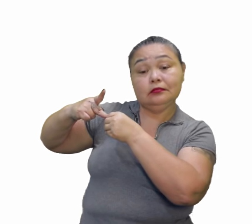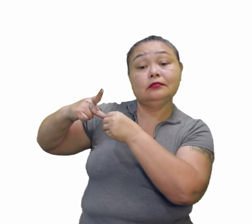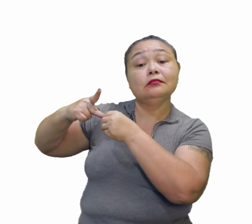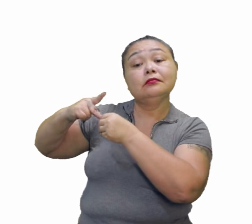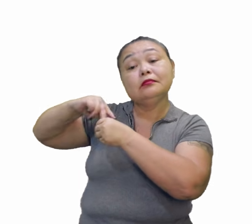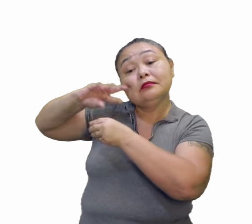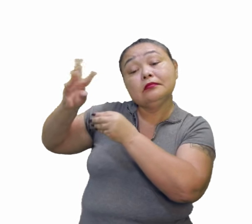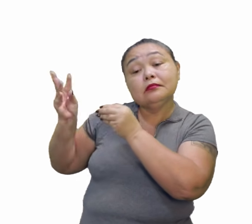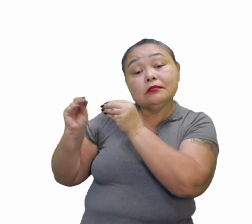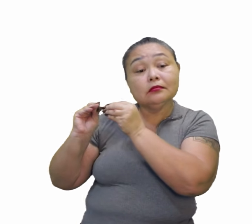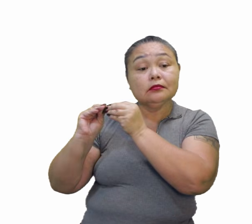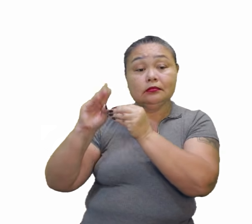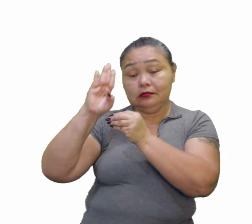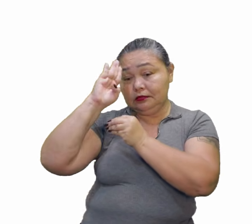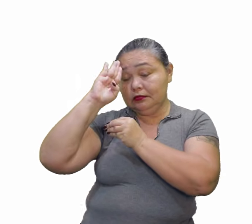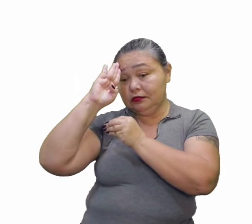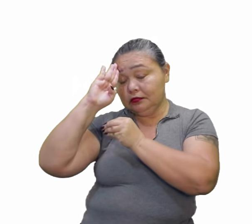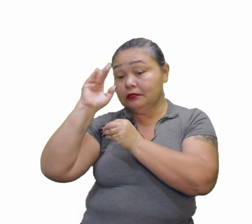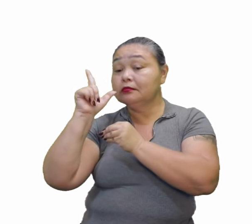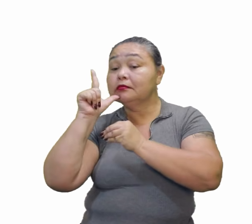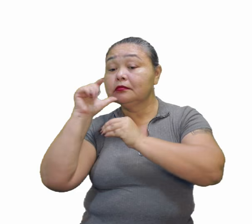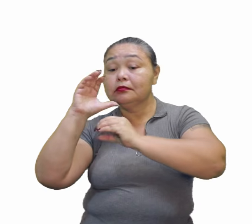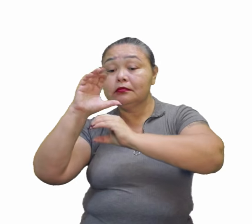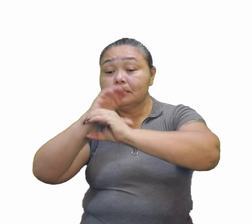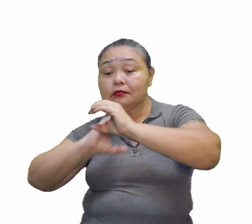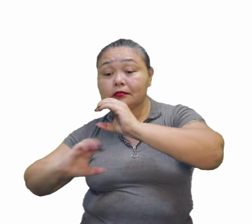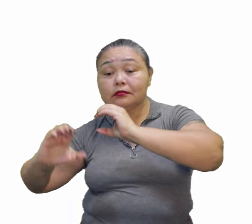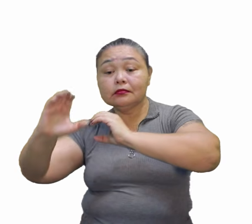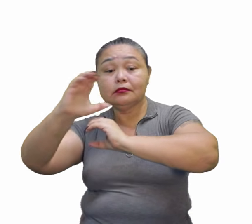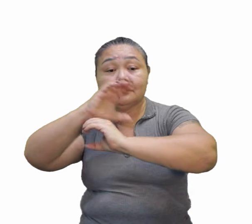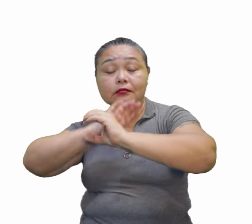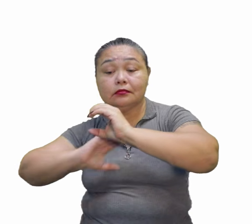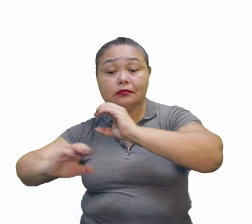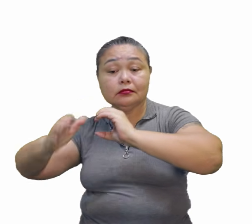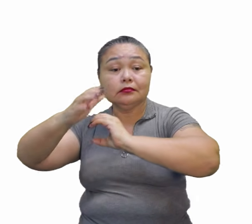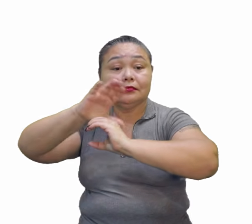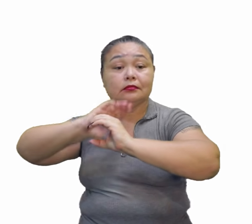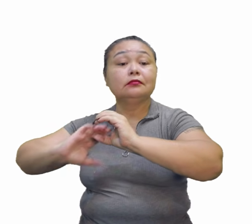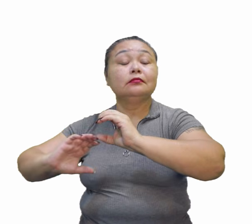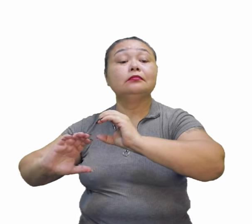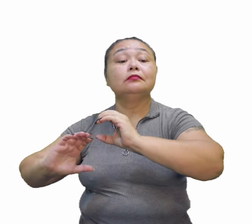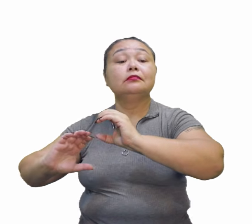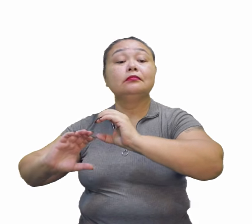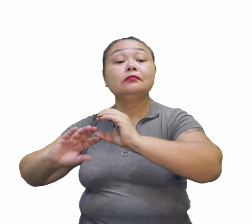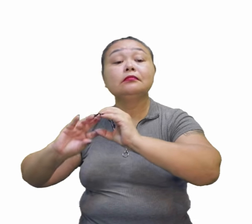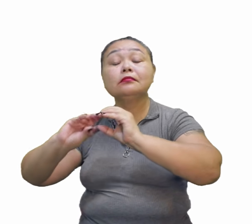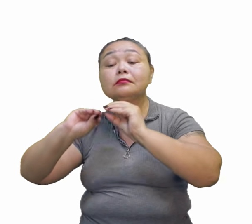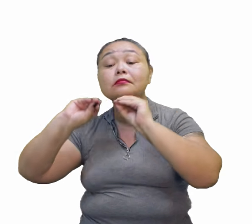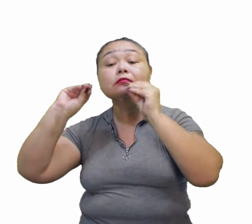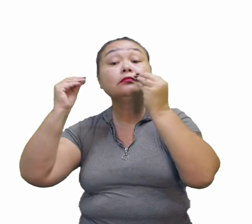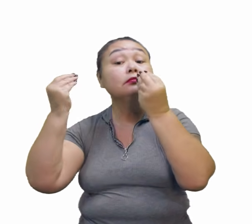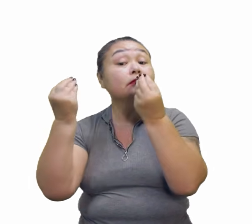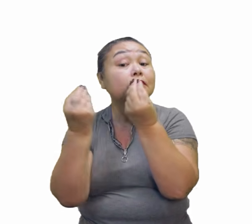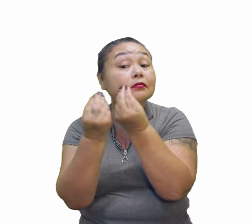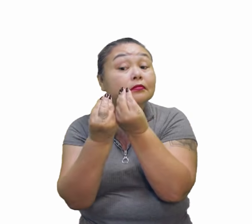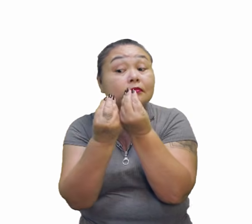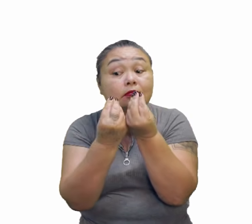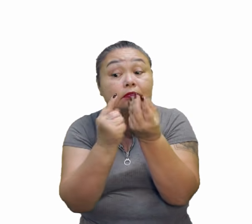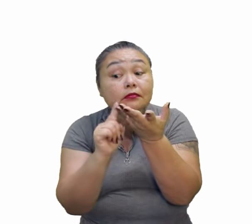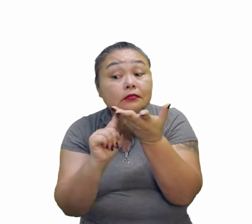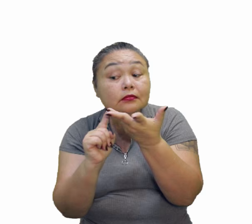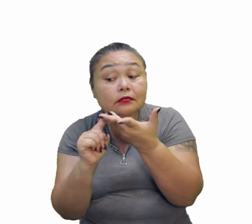petróleo, compostos principalmente por hidrocarbonetos. Entre as